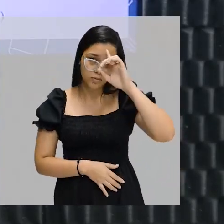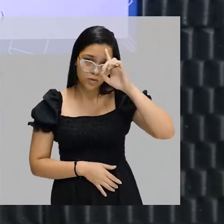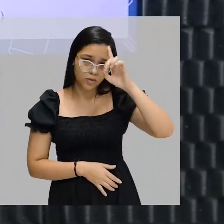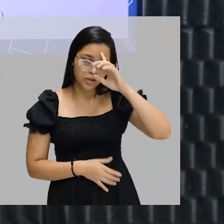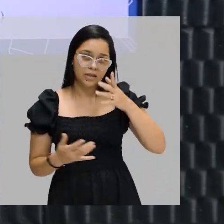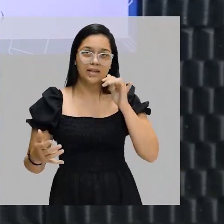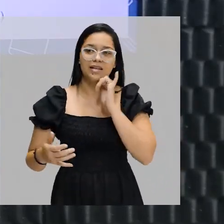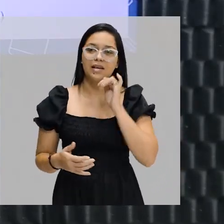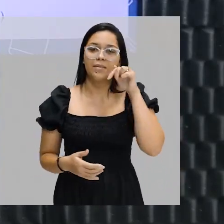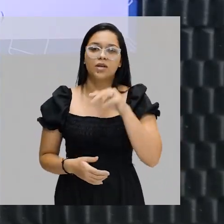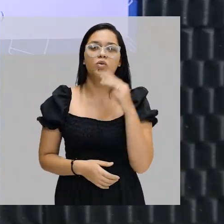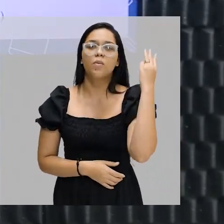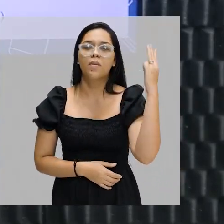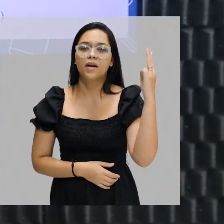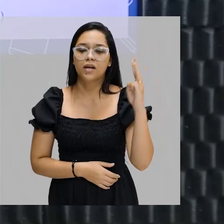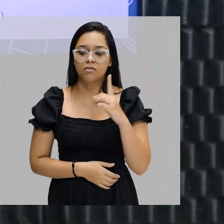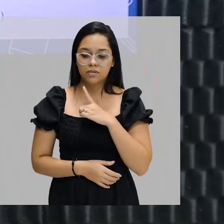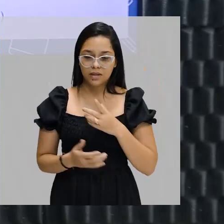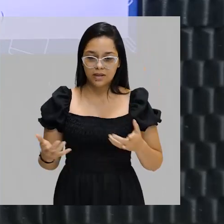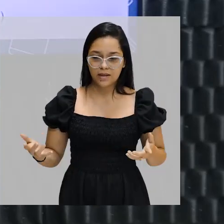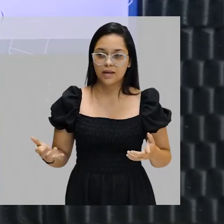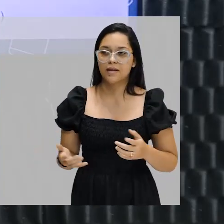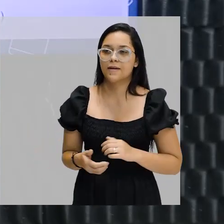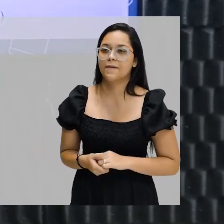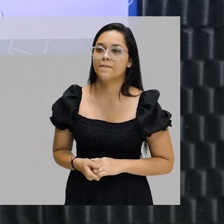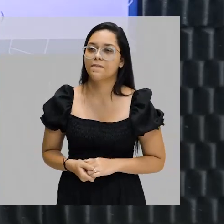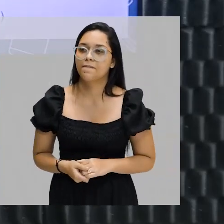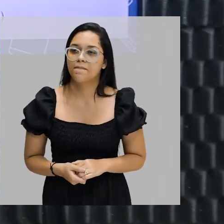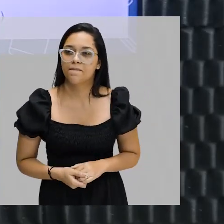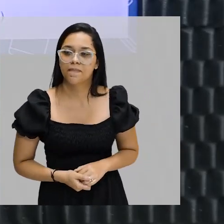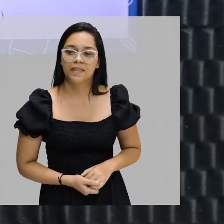quer ver só aqui no Maranhão nós temos o